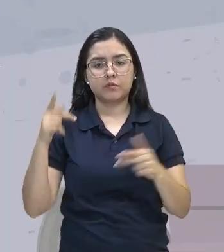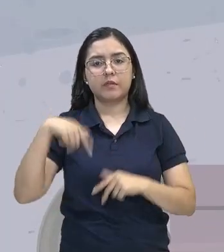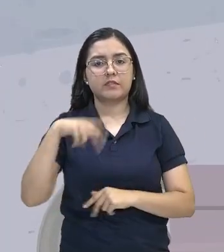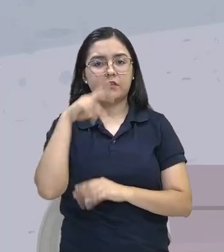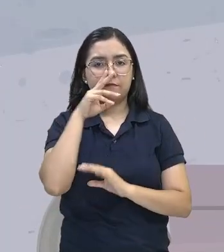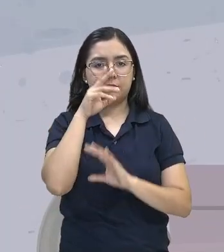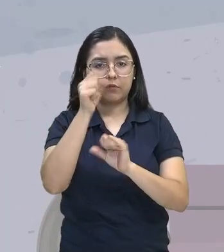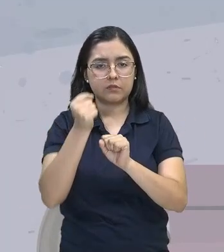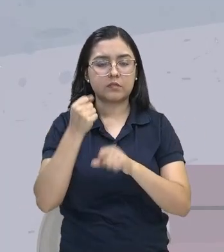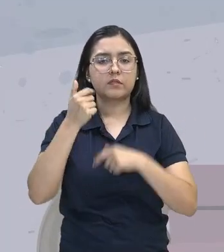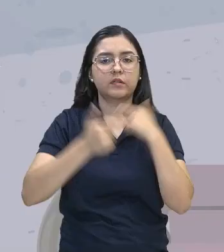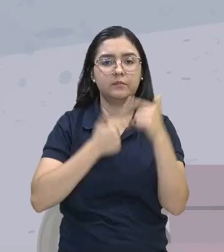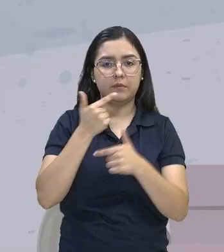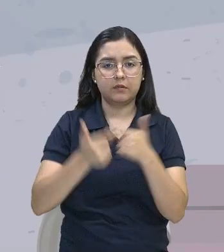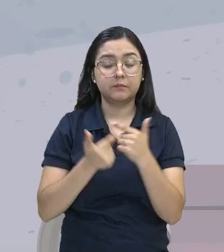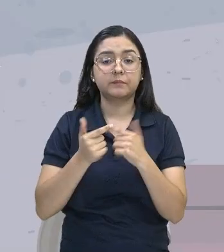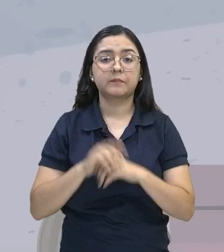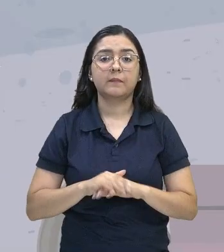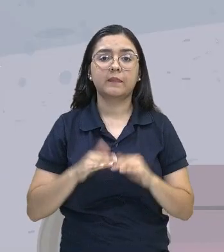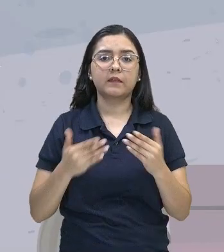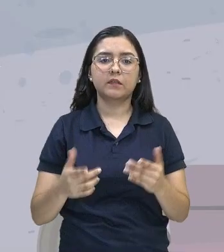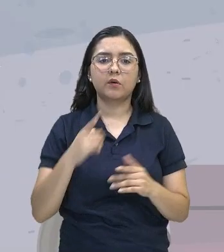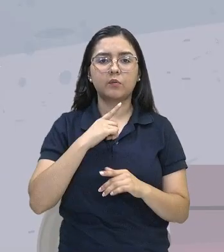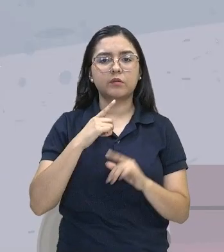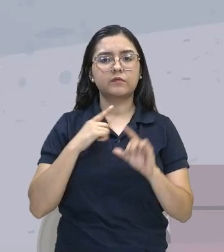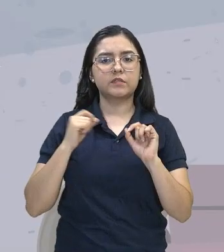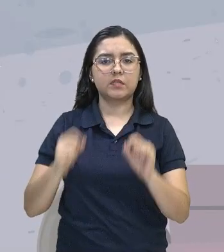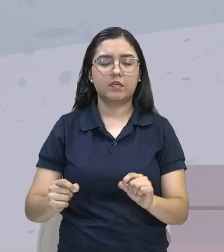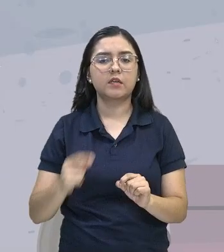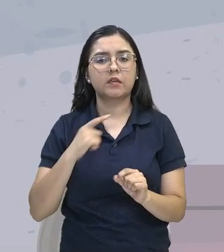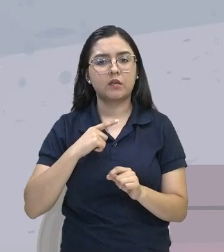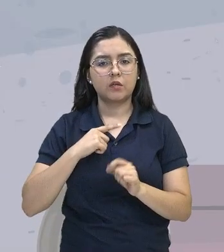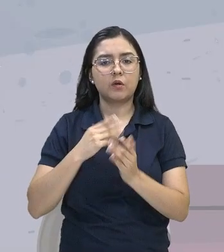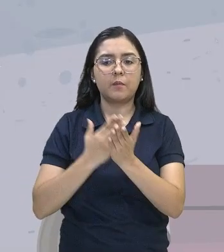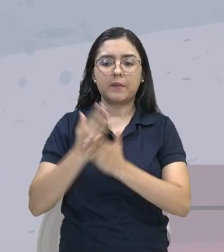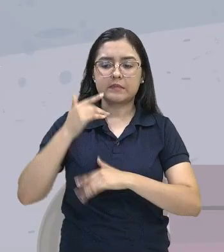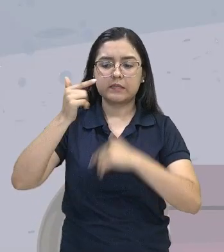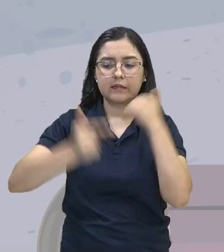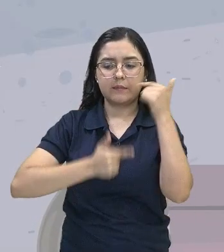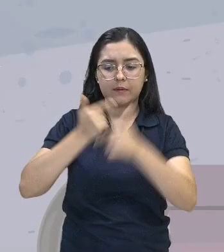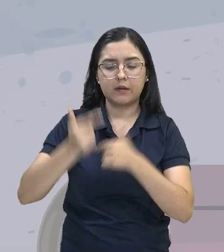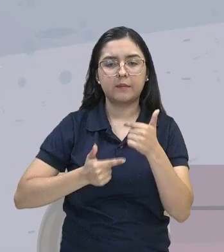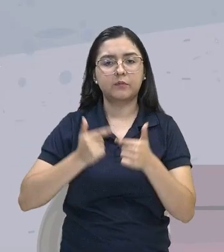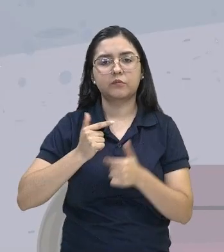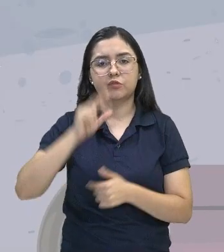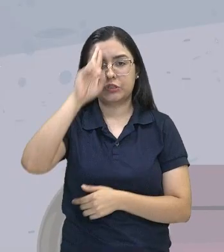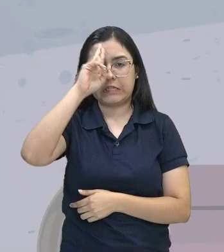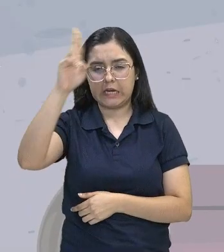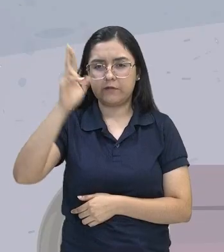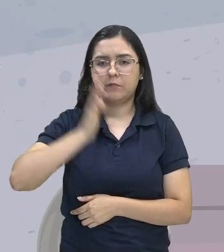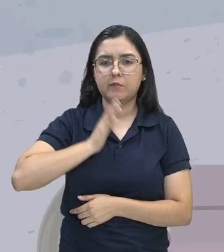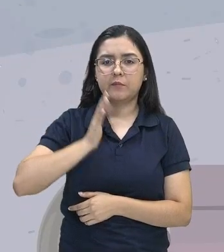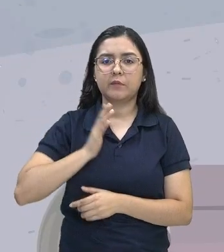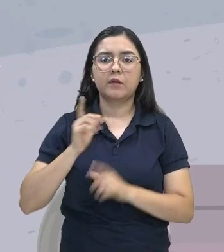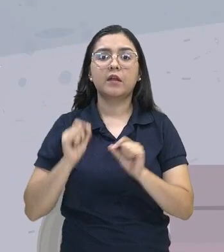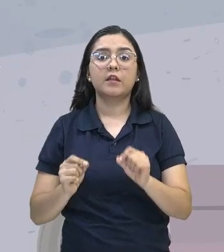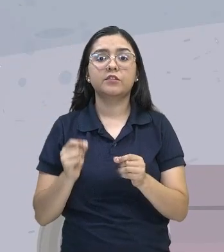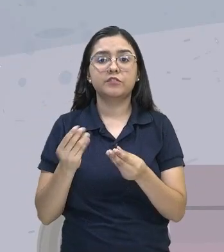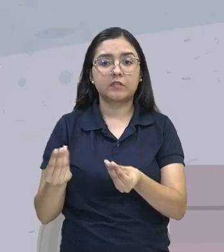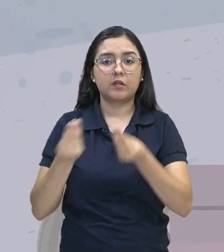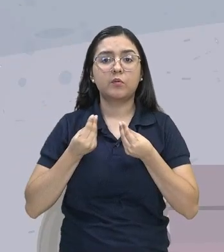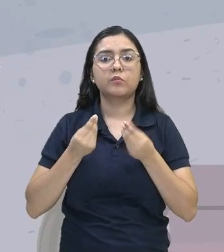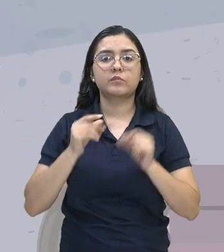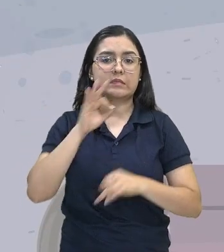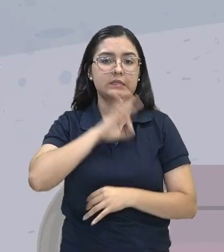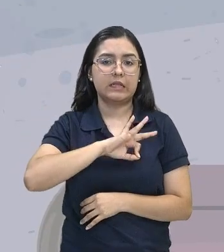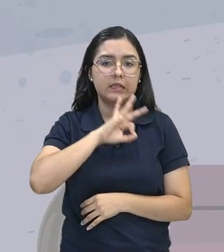de trabalho. E quando você vende a sua força de trabalho para um patrão, para um burguês, ele dá em troca um salário.